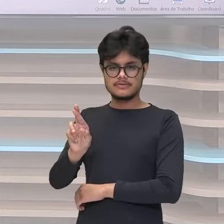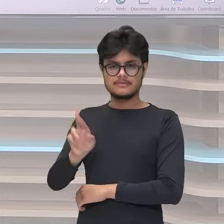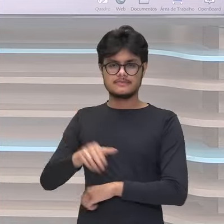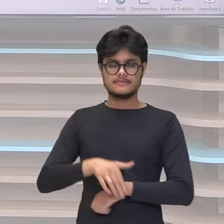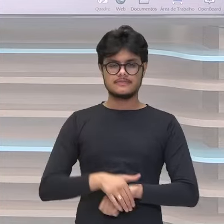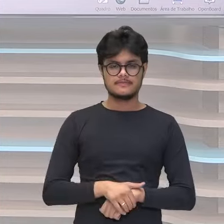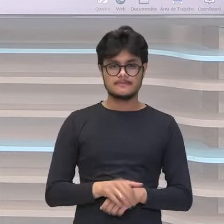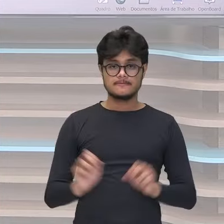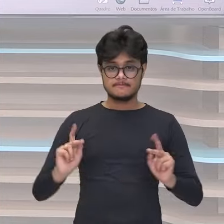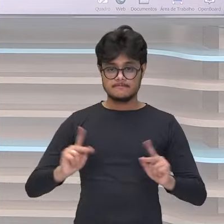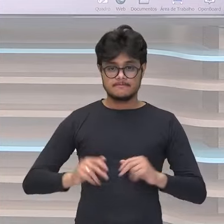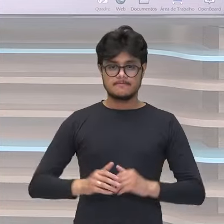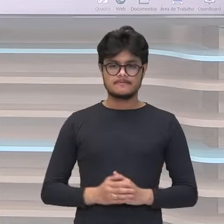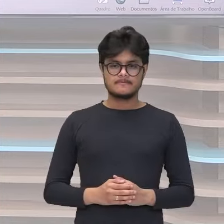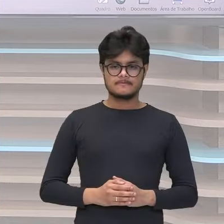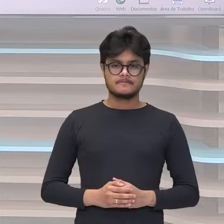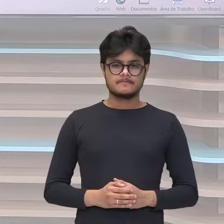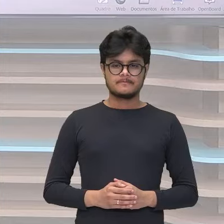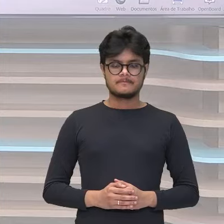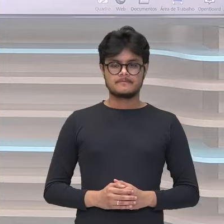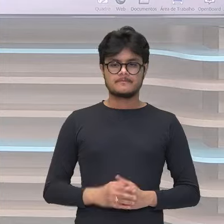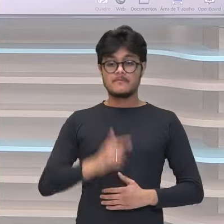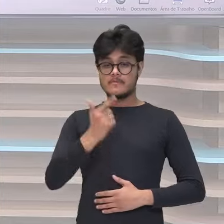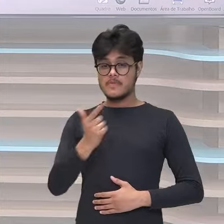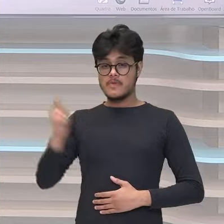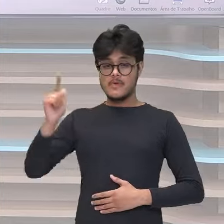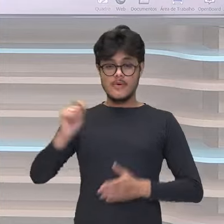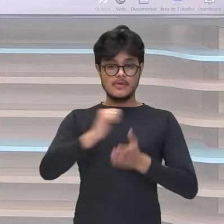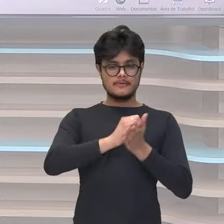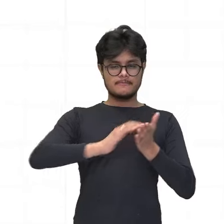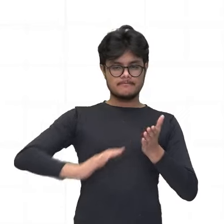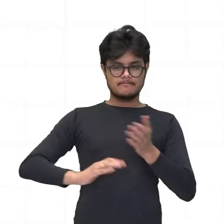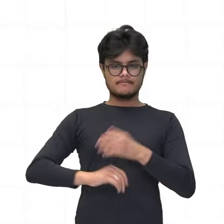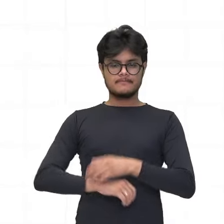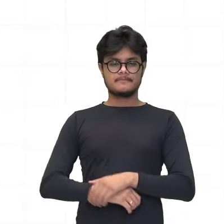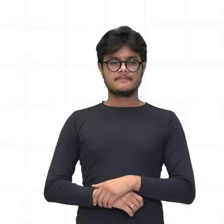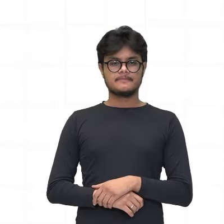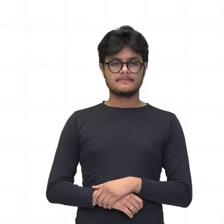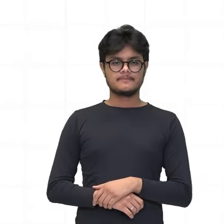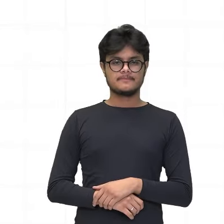21,25. Tudo bem? Então, segue comigo para mais um exemplo.